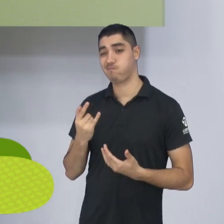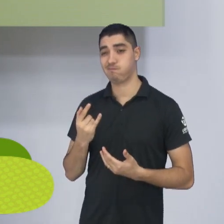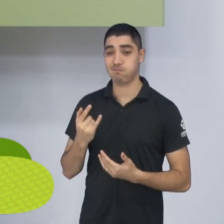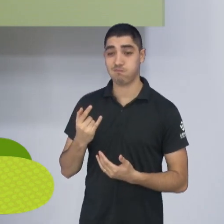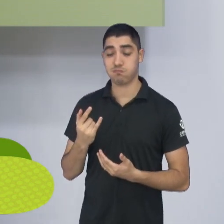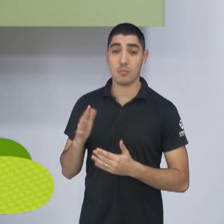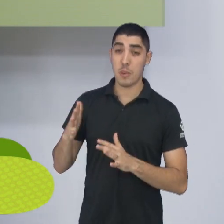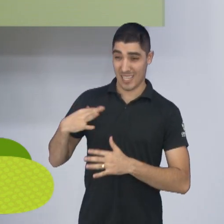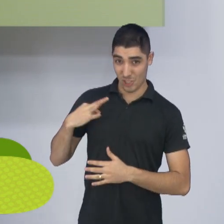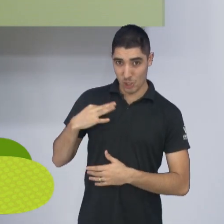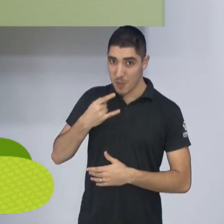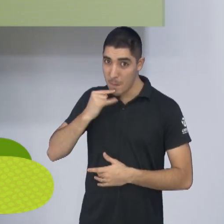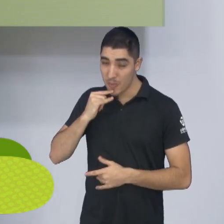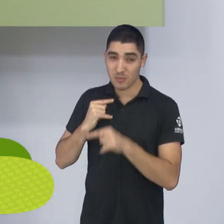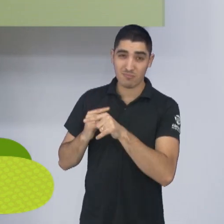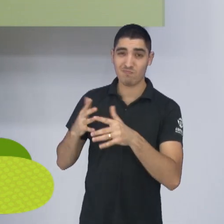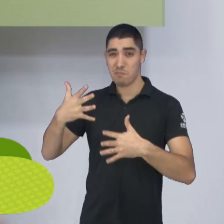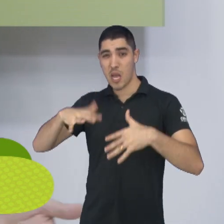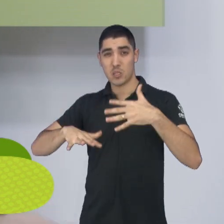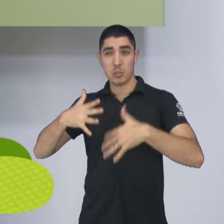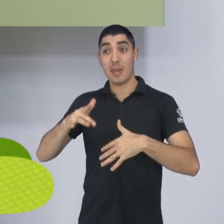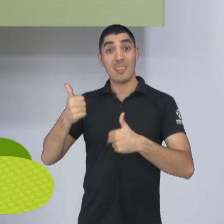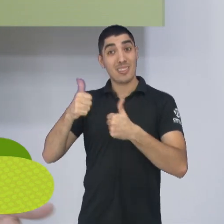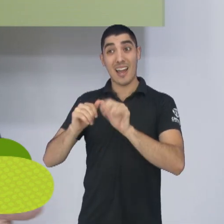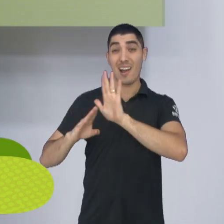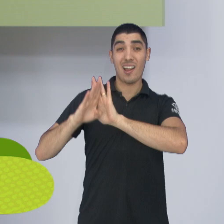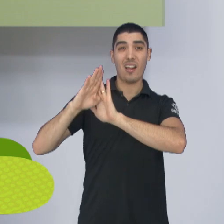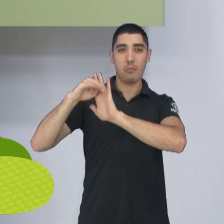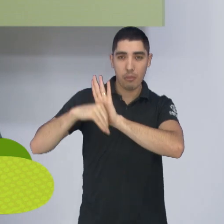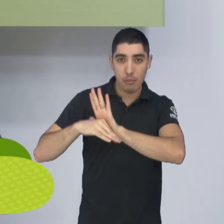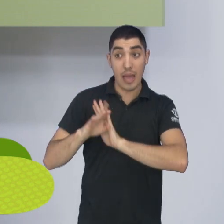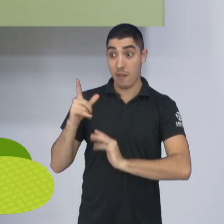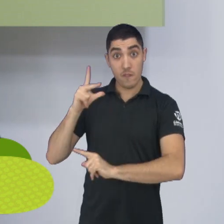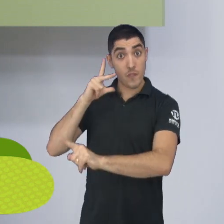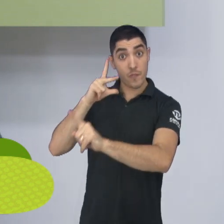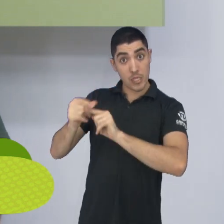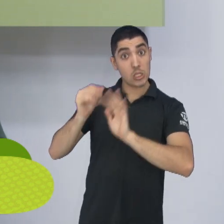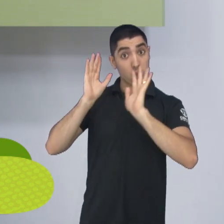mostrou o seu potencial ainda, tem sofrido bastante, ganhou do São Bento